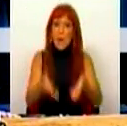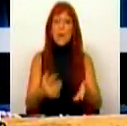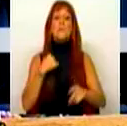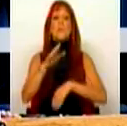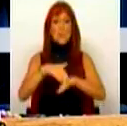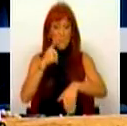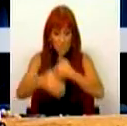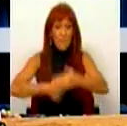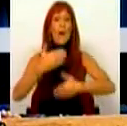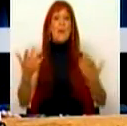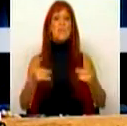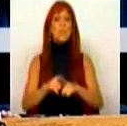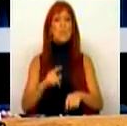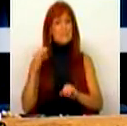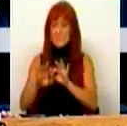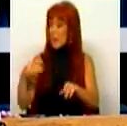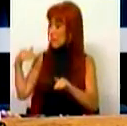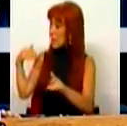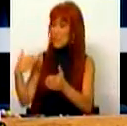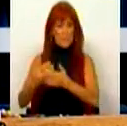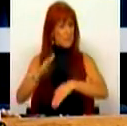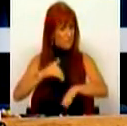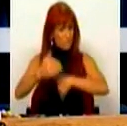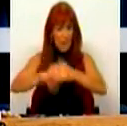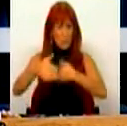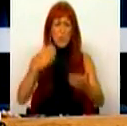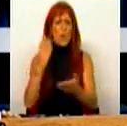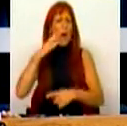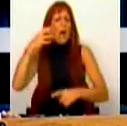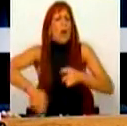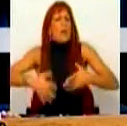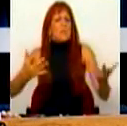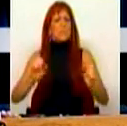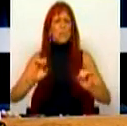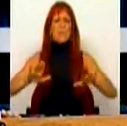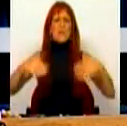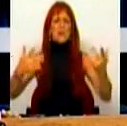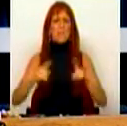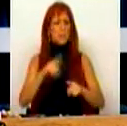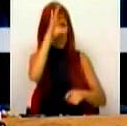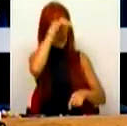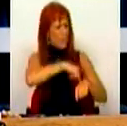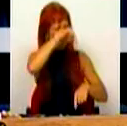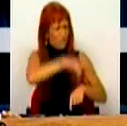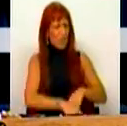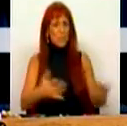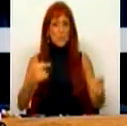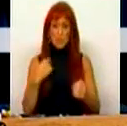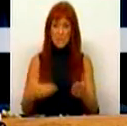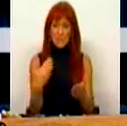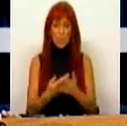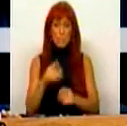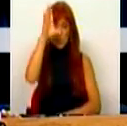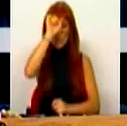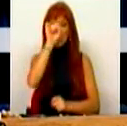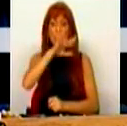vamos fazer, como temos vindo a fazer. Não foi por acaso que logo no início deste Governo atribuímos ao